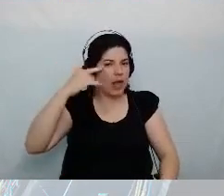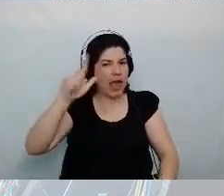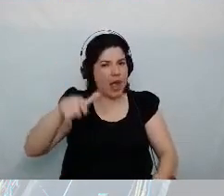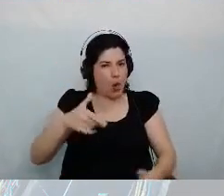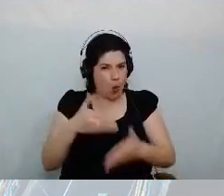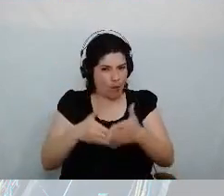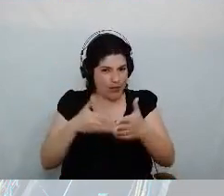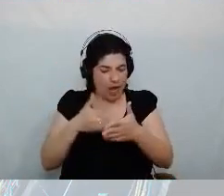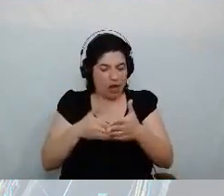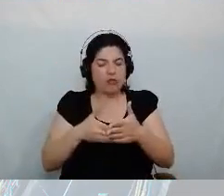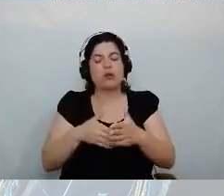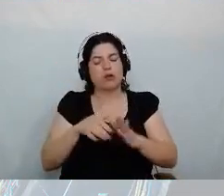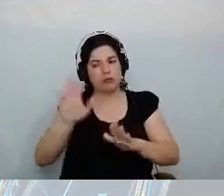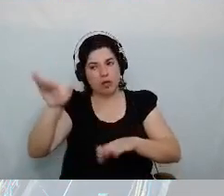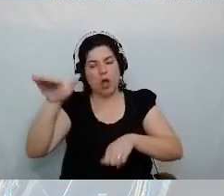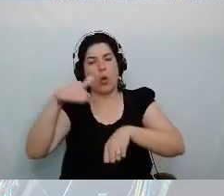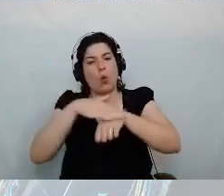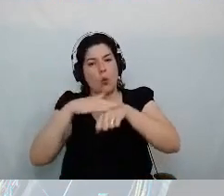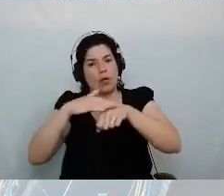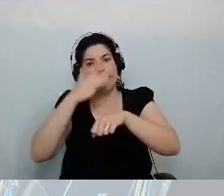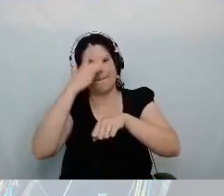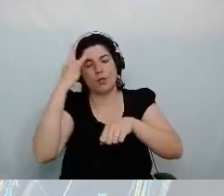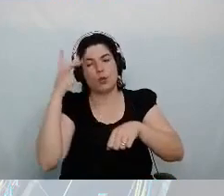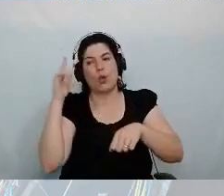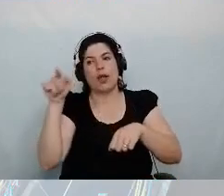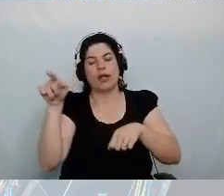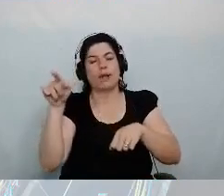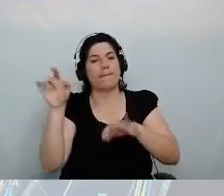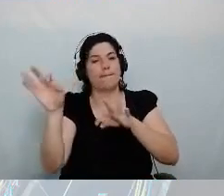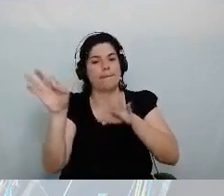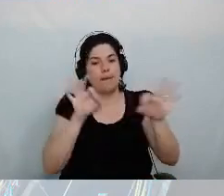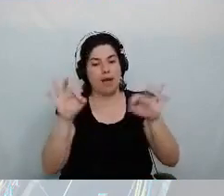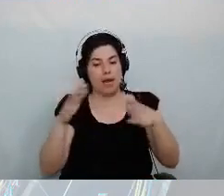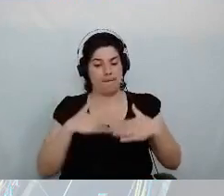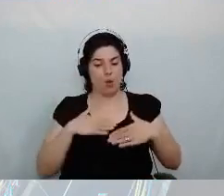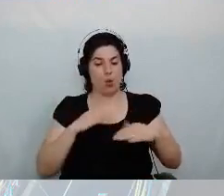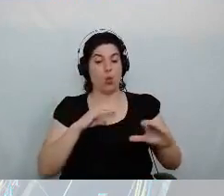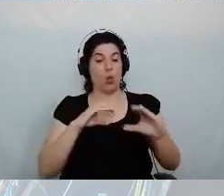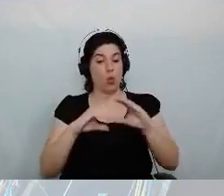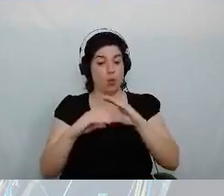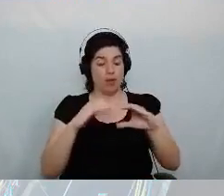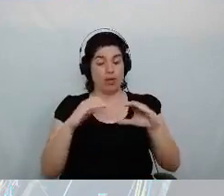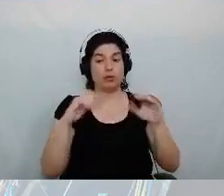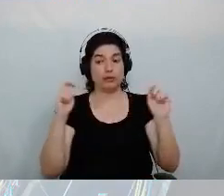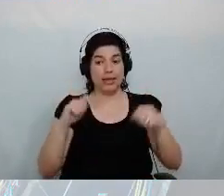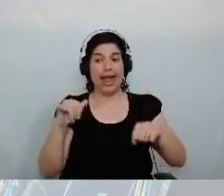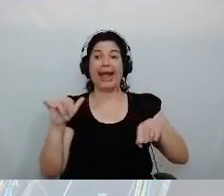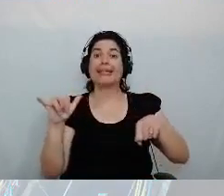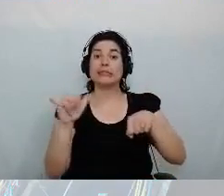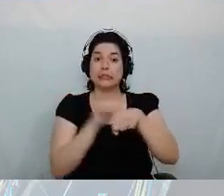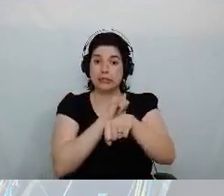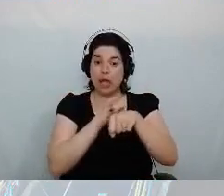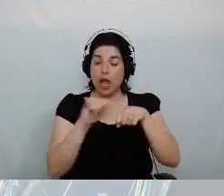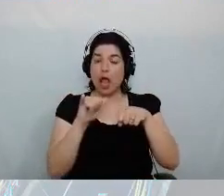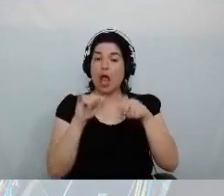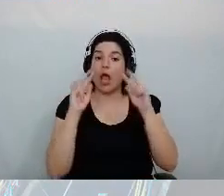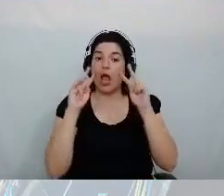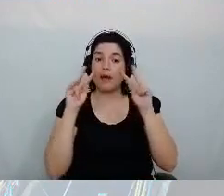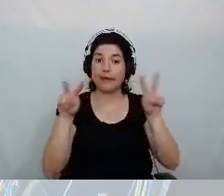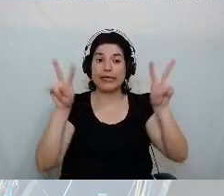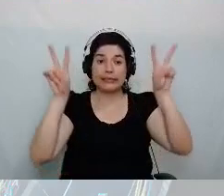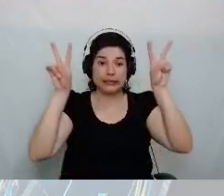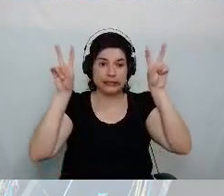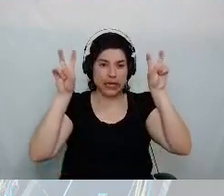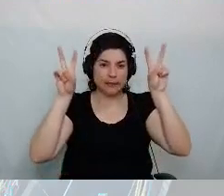vou lá, falo com a pessoa e estruturo a minha comunicação de forma estratégica, olhando para o tópico. Então, o